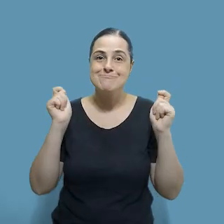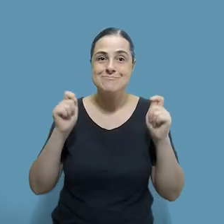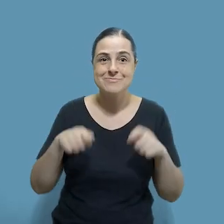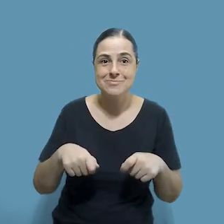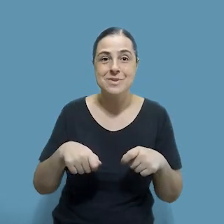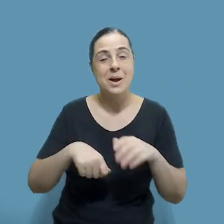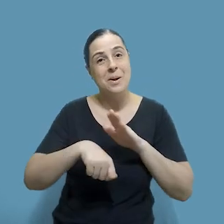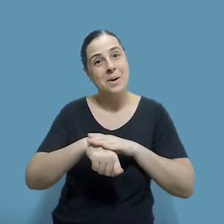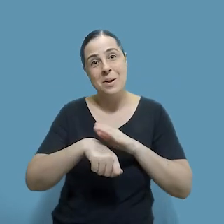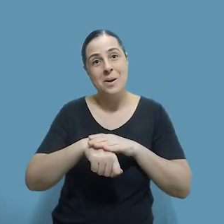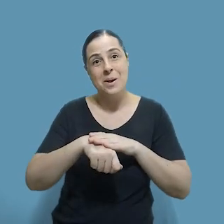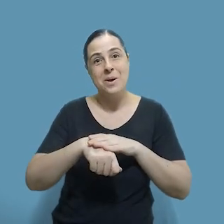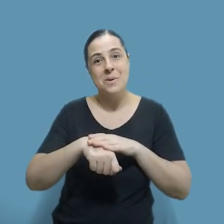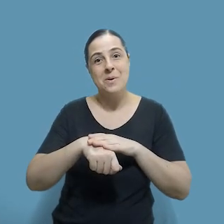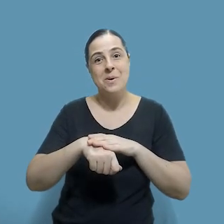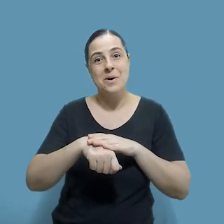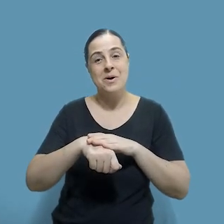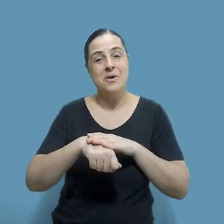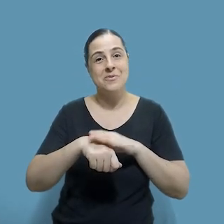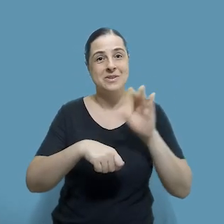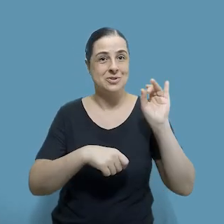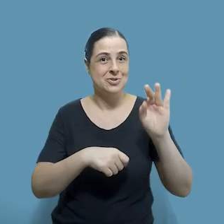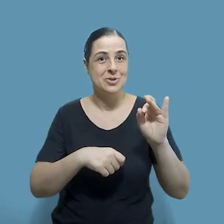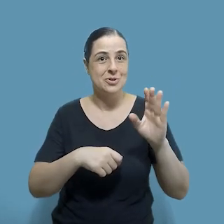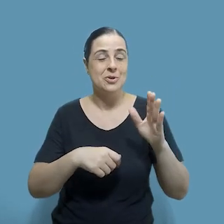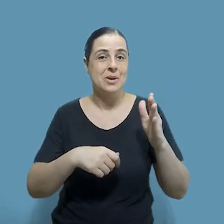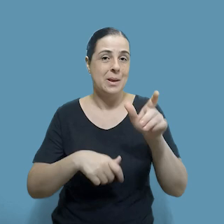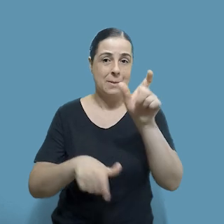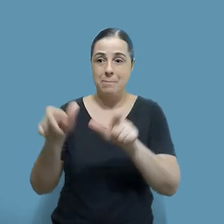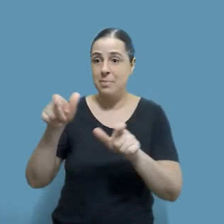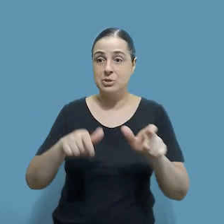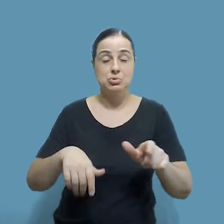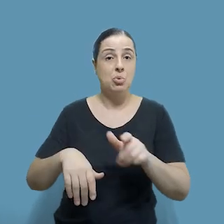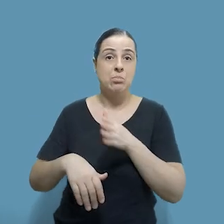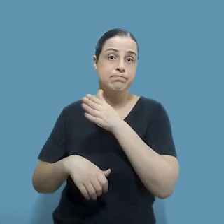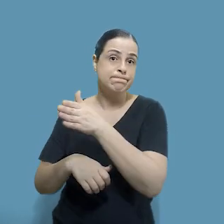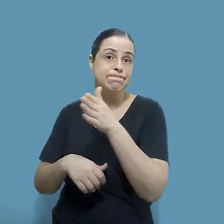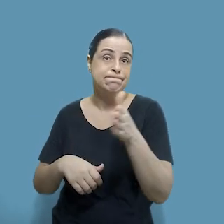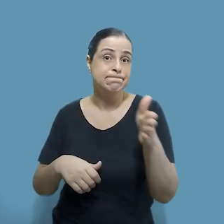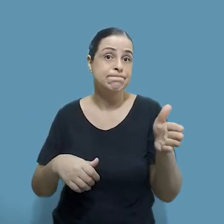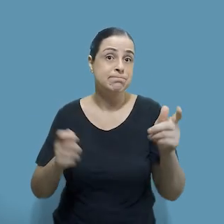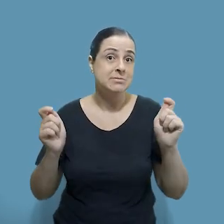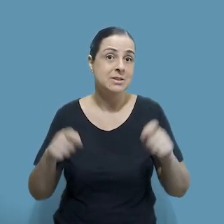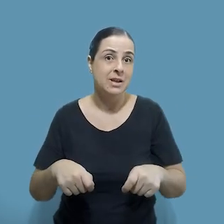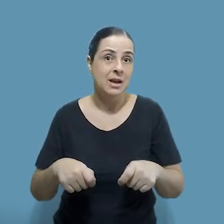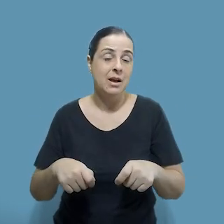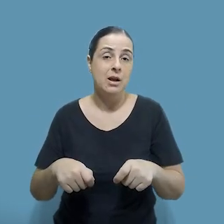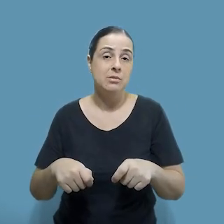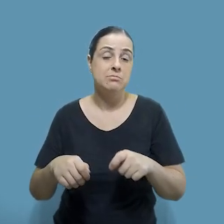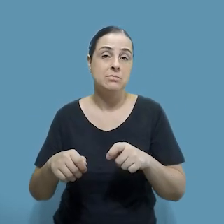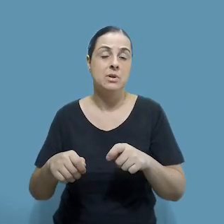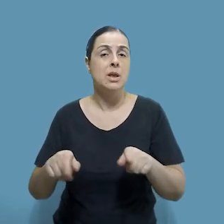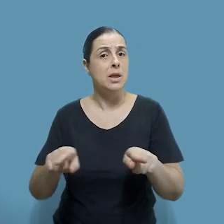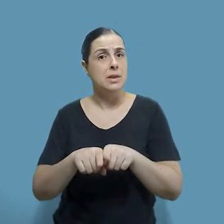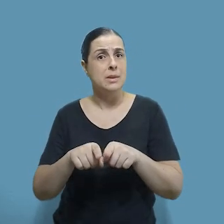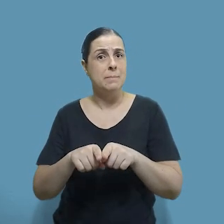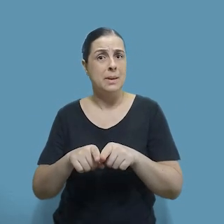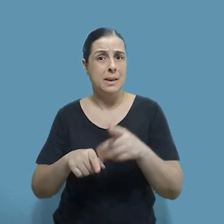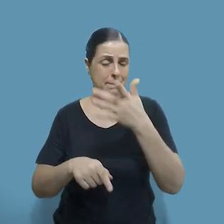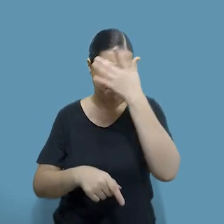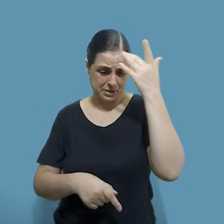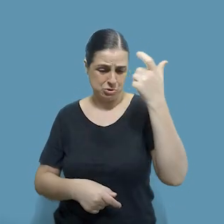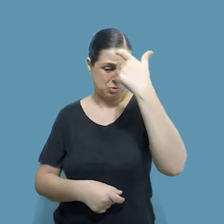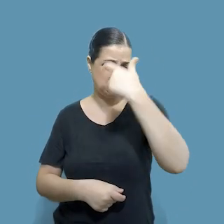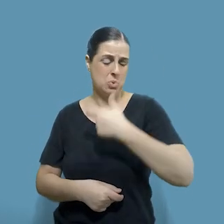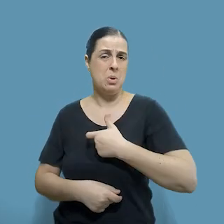autonomia. Eu acho que tem a ver claro, independência tem a ver com dignidade também,